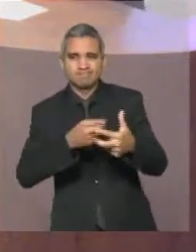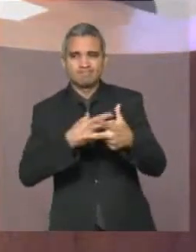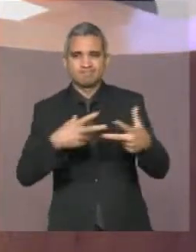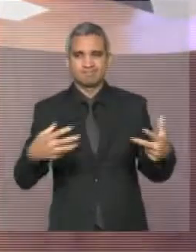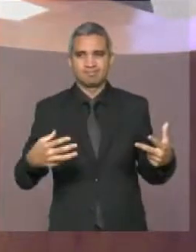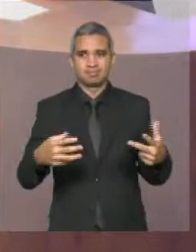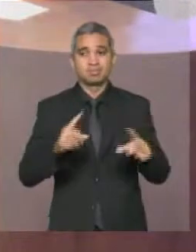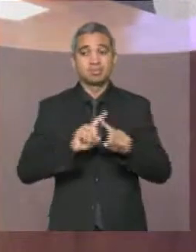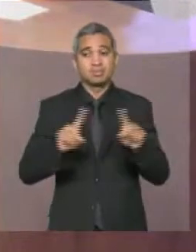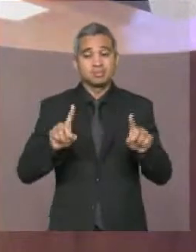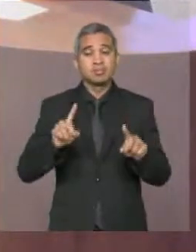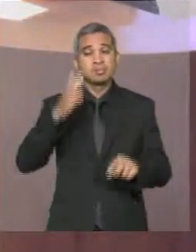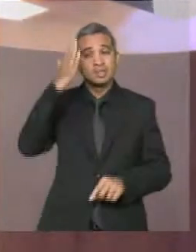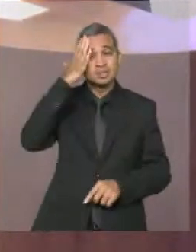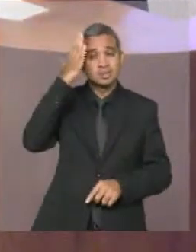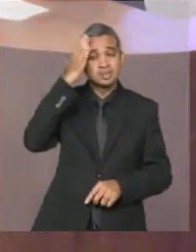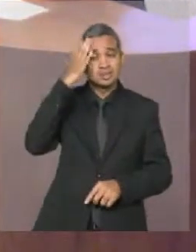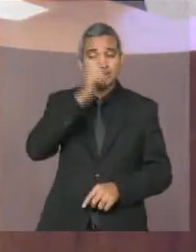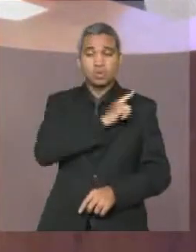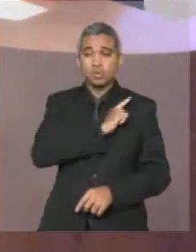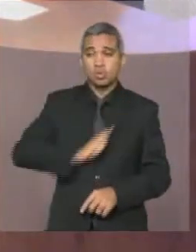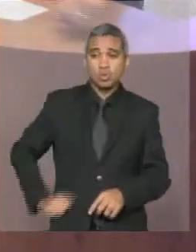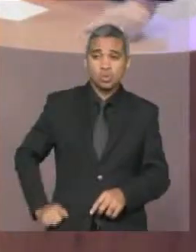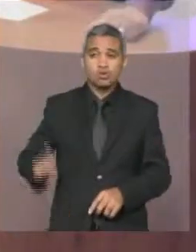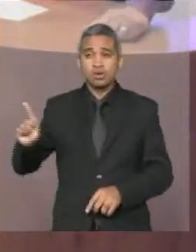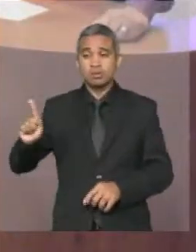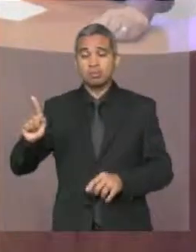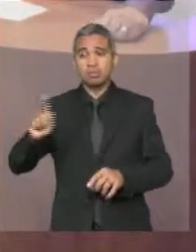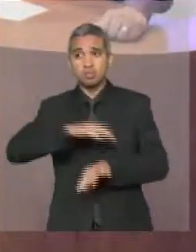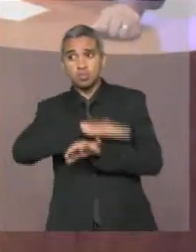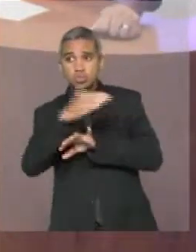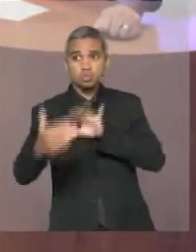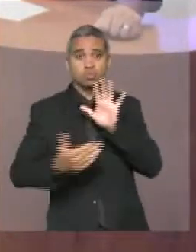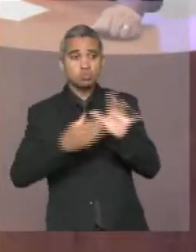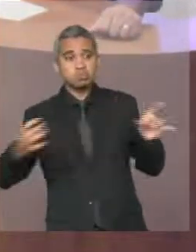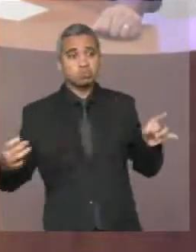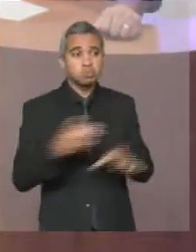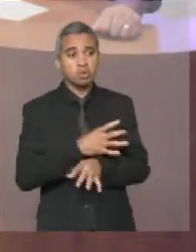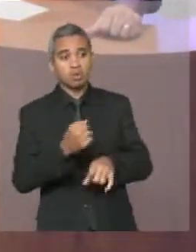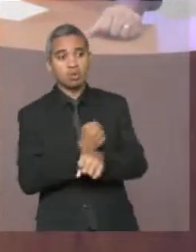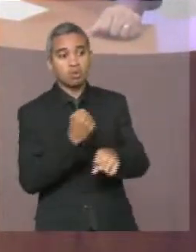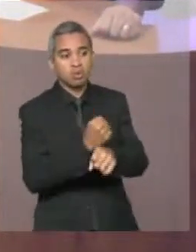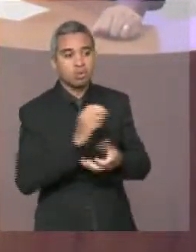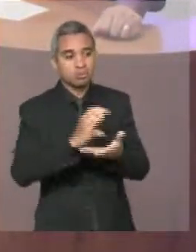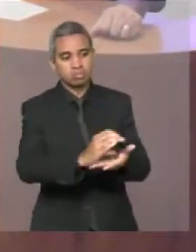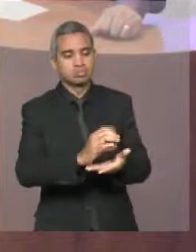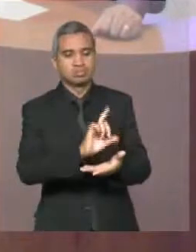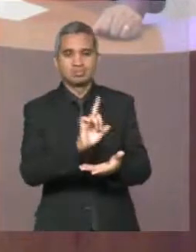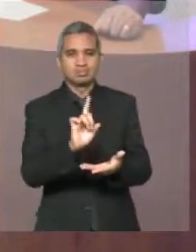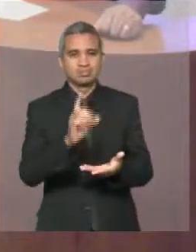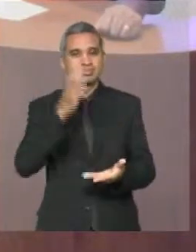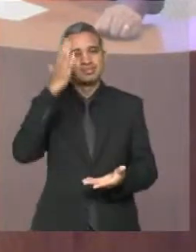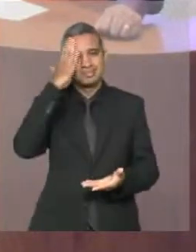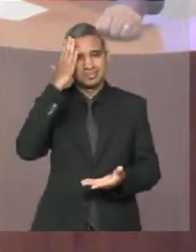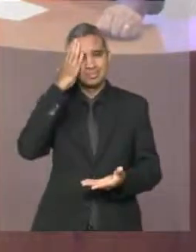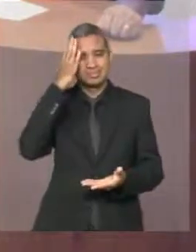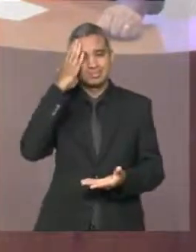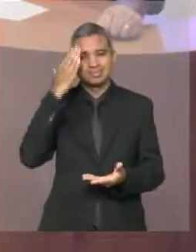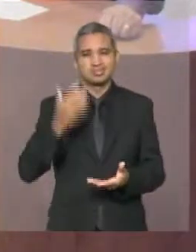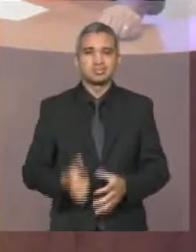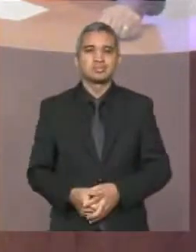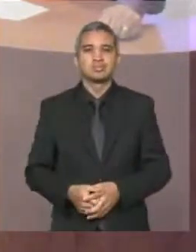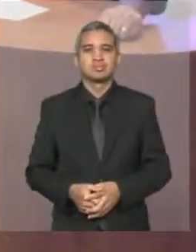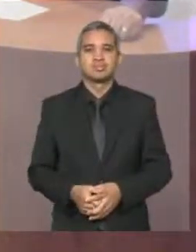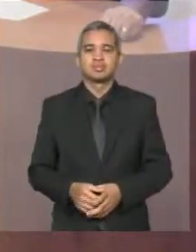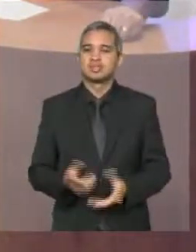de chegar e fazer tudo no exato momento em que a necessidade chama a essa atenção.